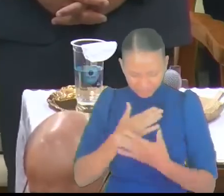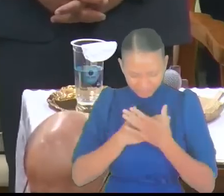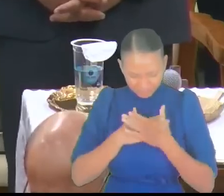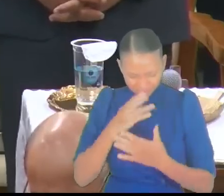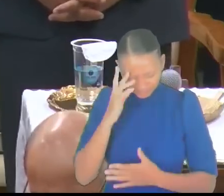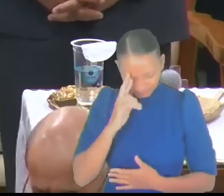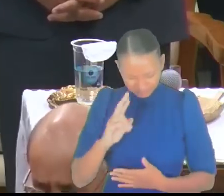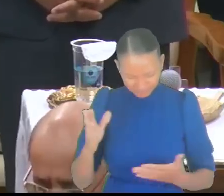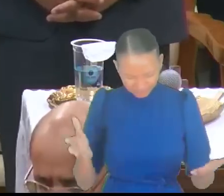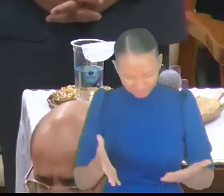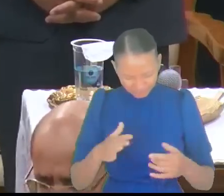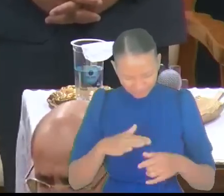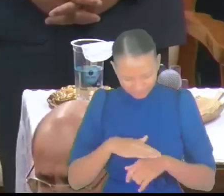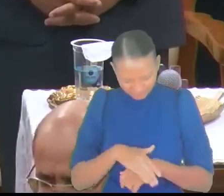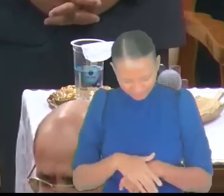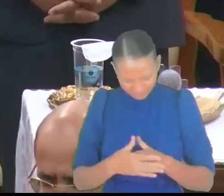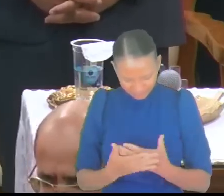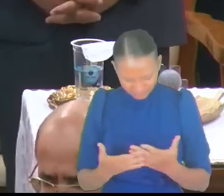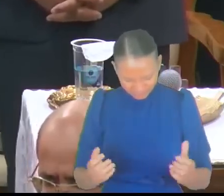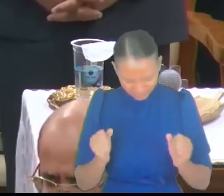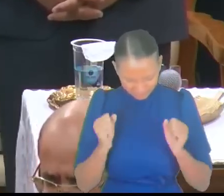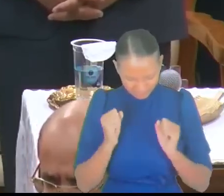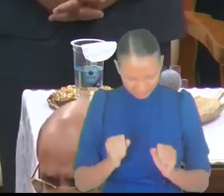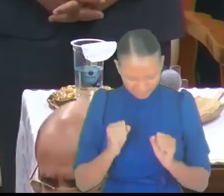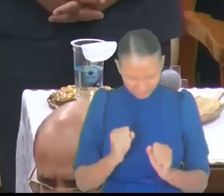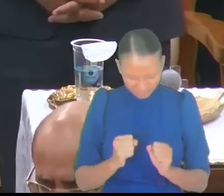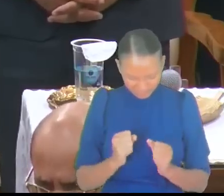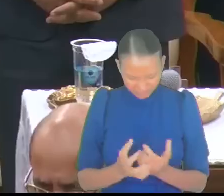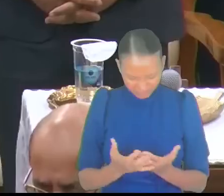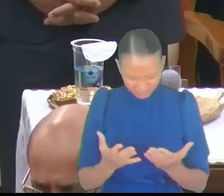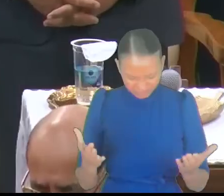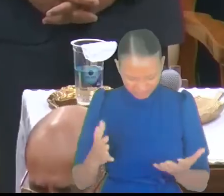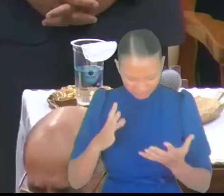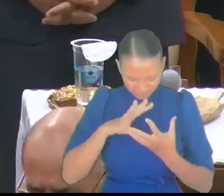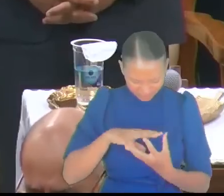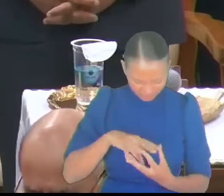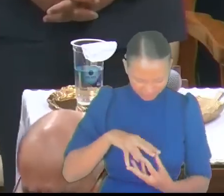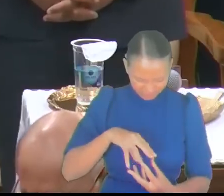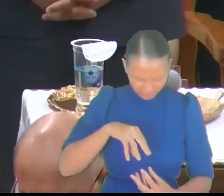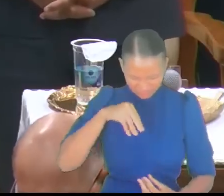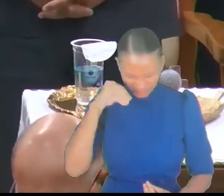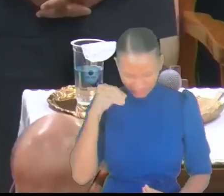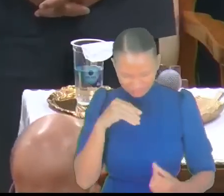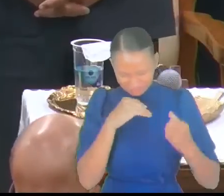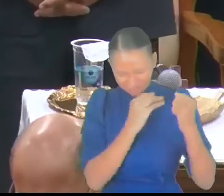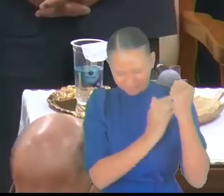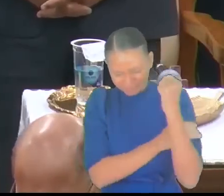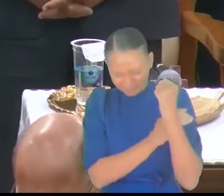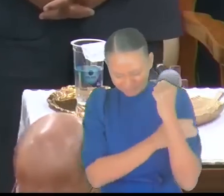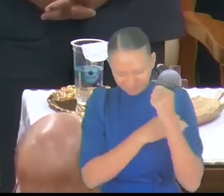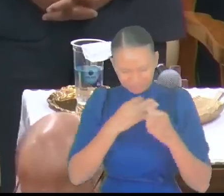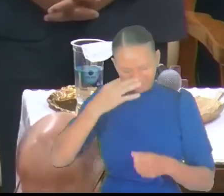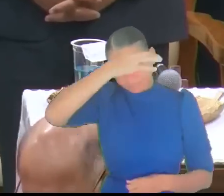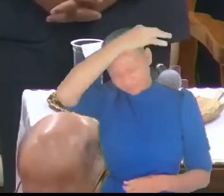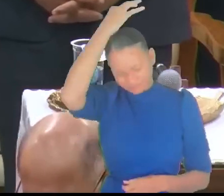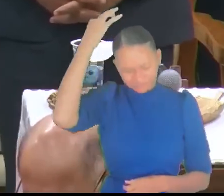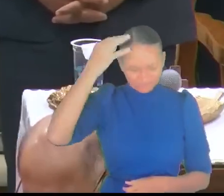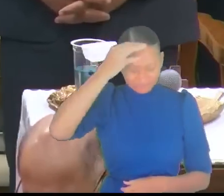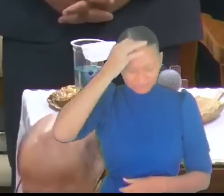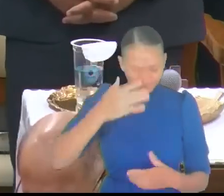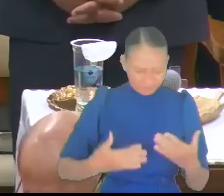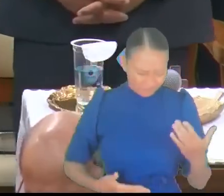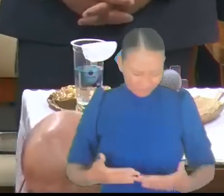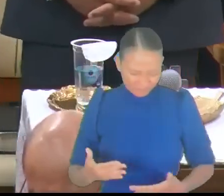nesta noite, para que possamos alimentar a nossa alma, fortalecer o nosso espírito, para servir ao